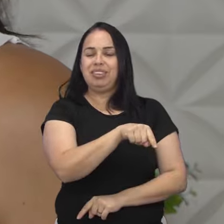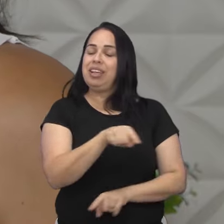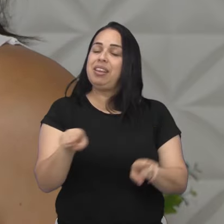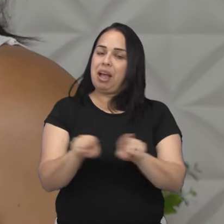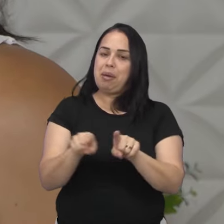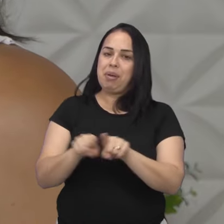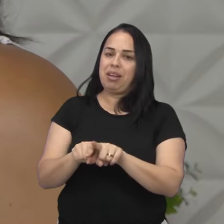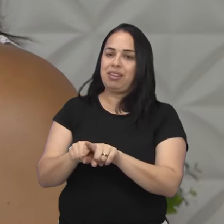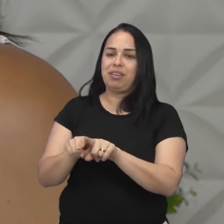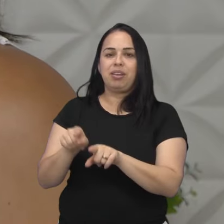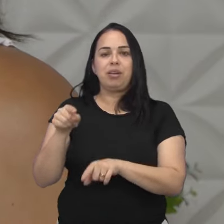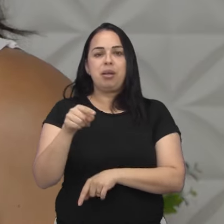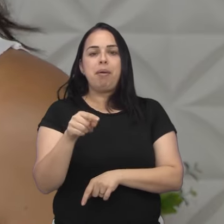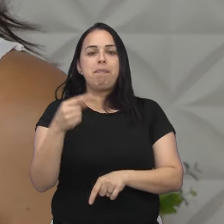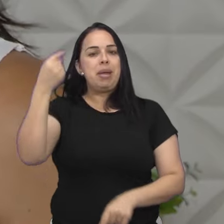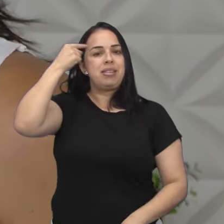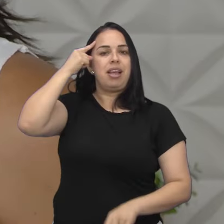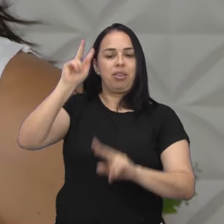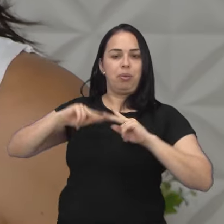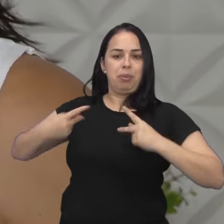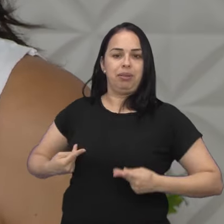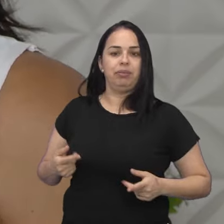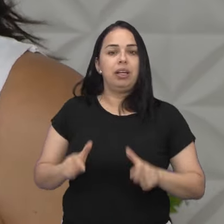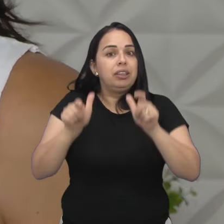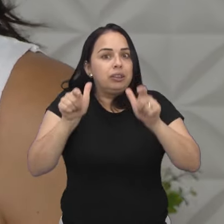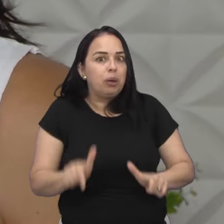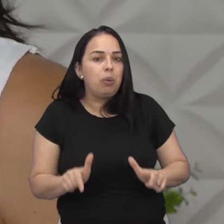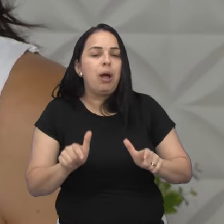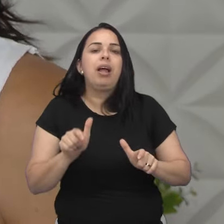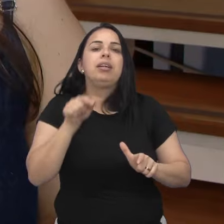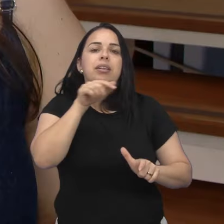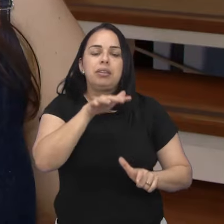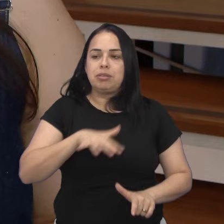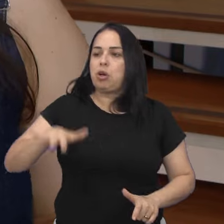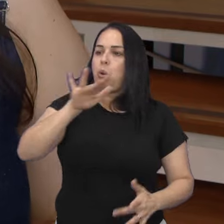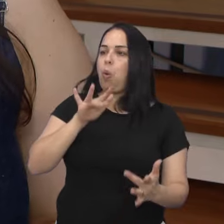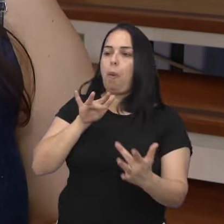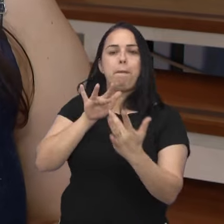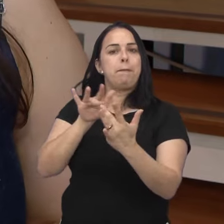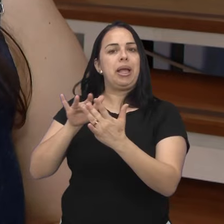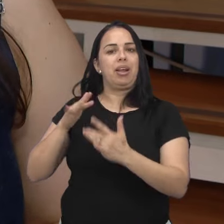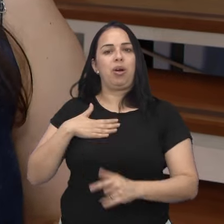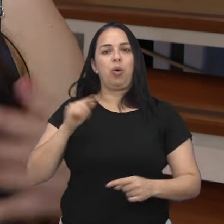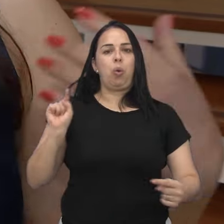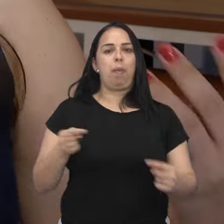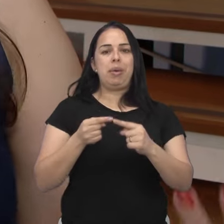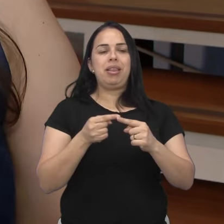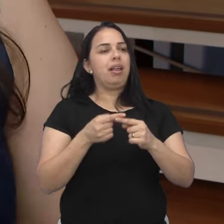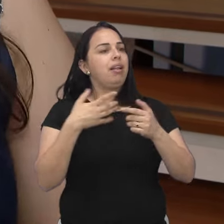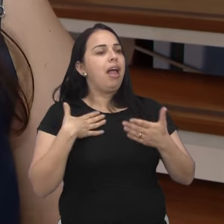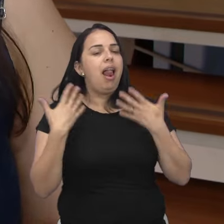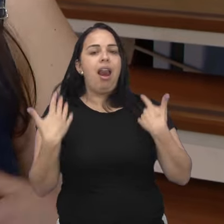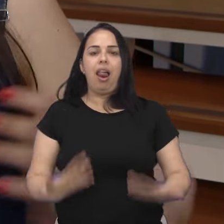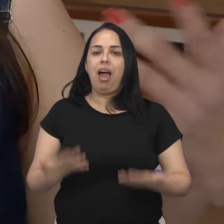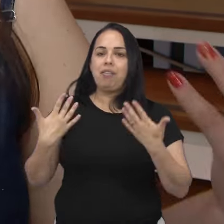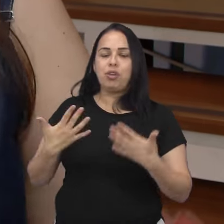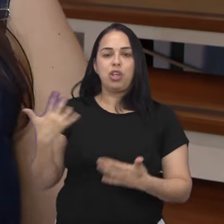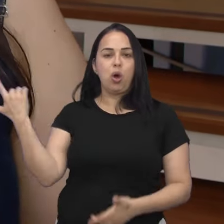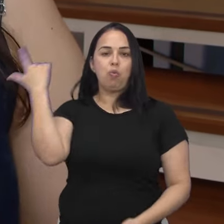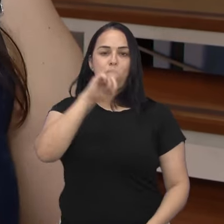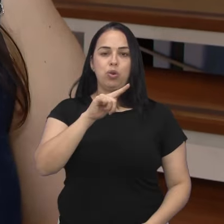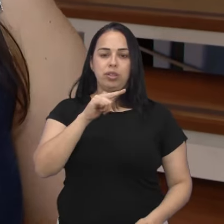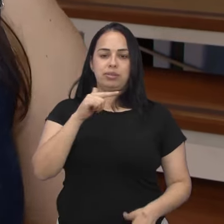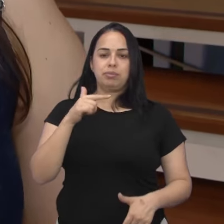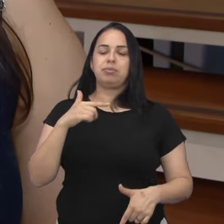também tenha bons resultados e além de tudo a gente também tem que olhar pro fator humano né que eu tô num lugar que tem tudo a ver com isso que tem um clima